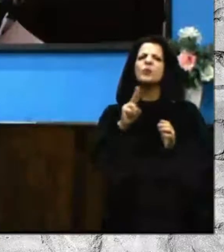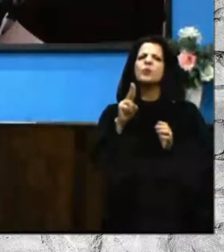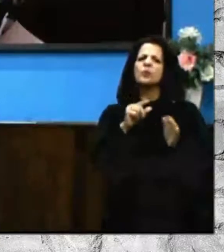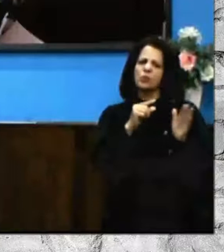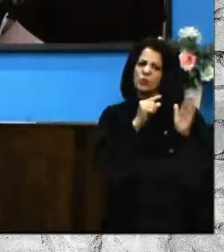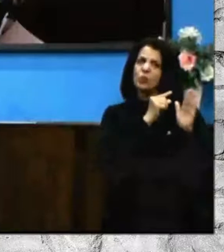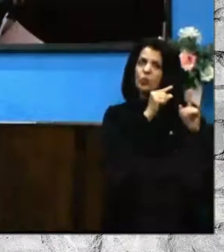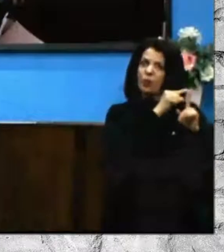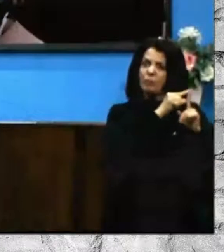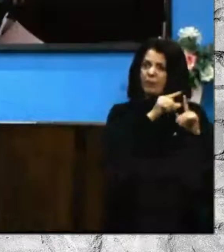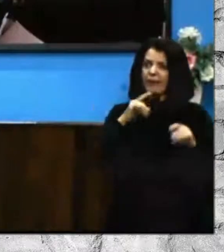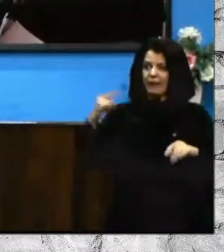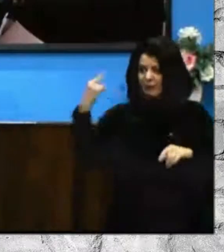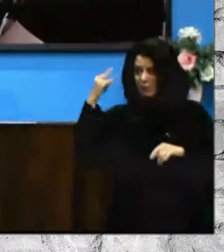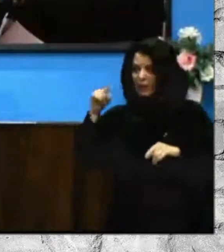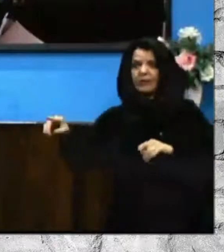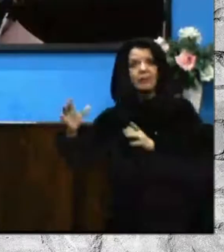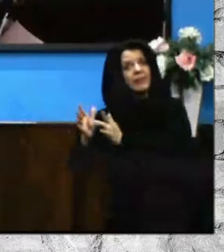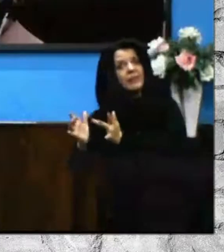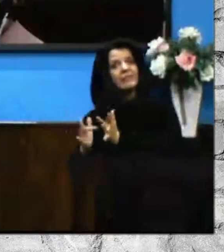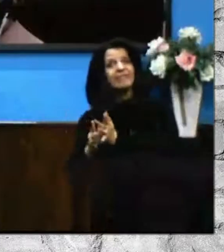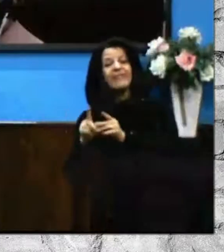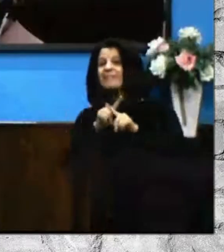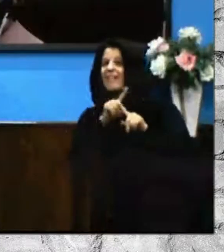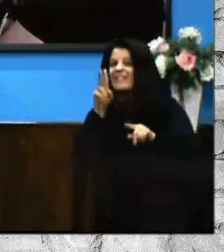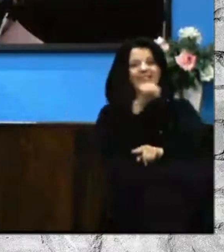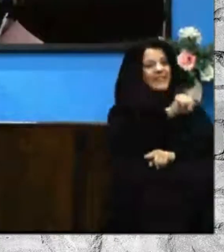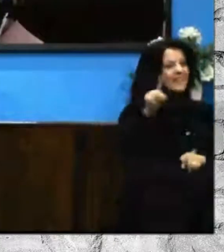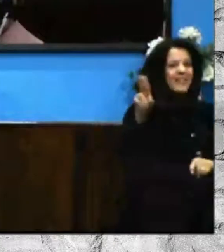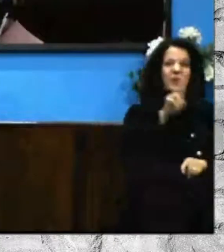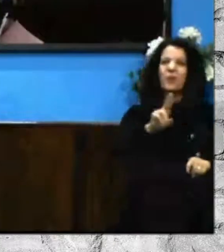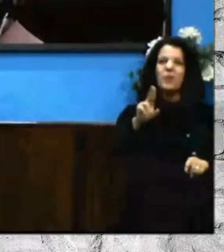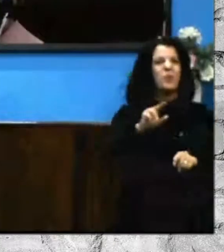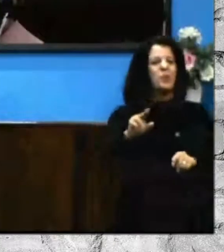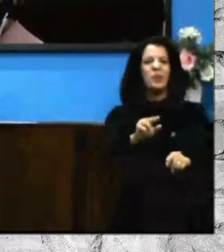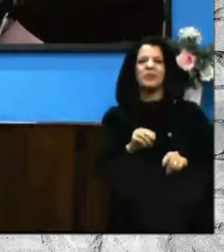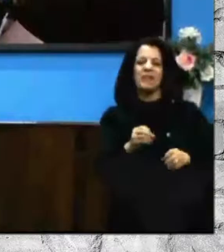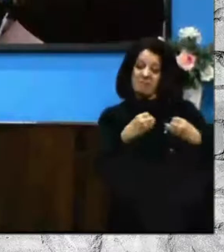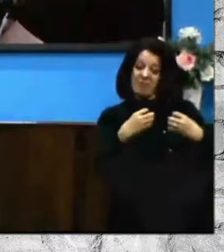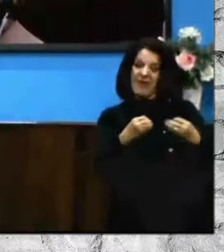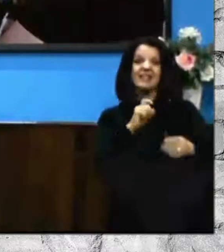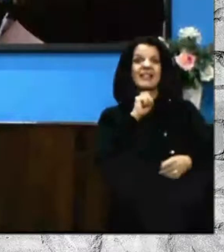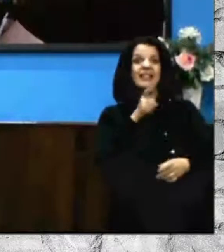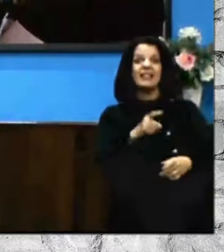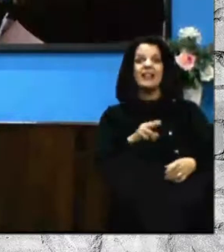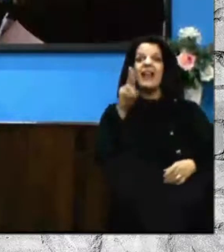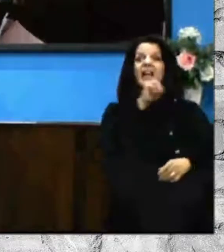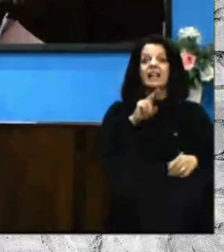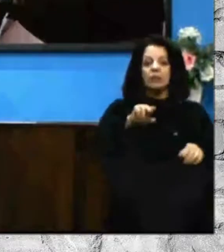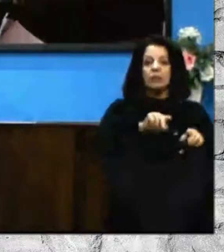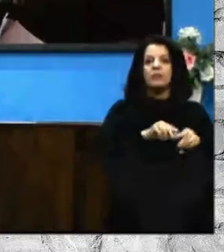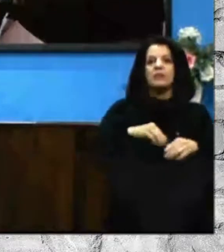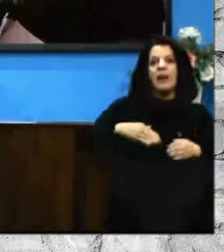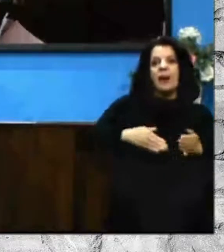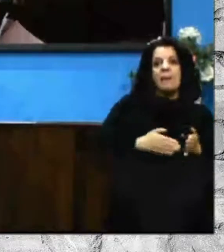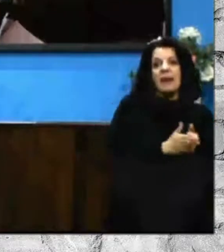capítulo 4. Mas o diabo não usa a Bíblia para edificar ninguém. Ele usa para tentar, ele é o tentador. Ele distorce o